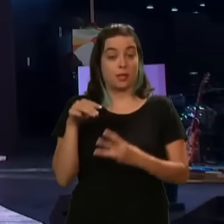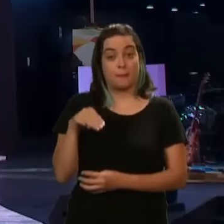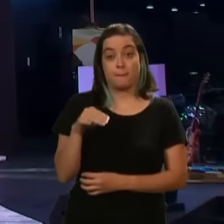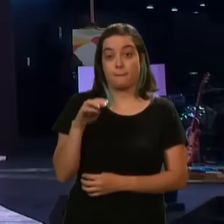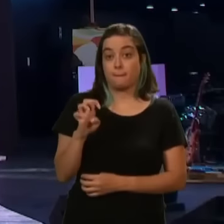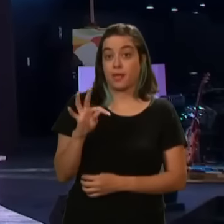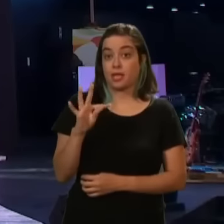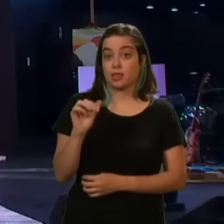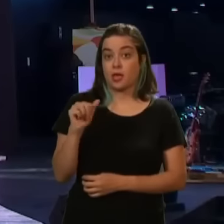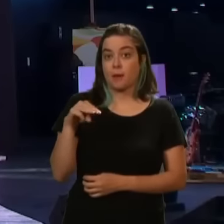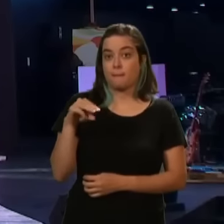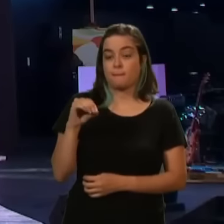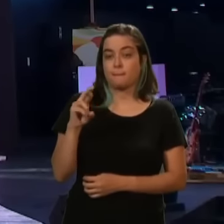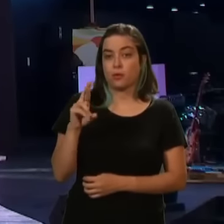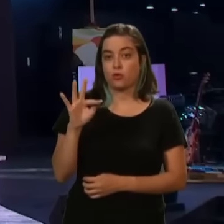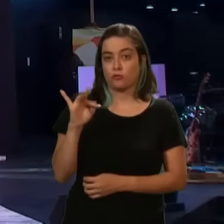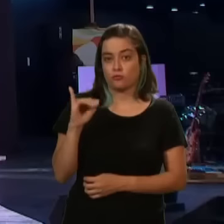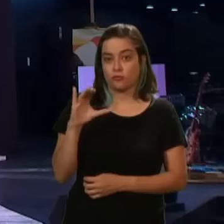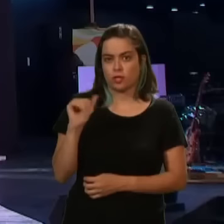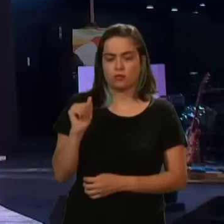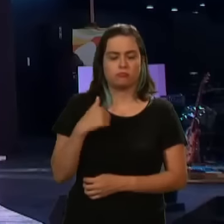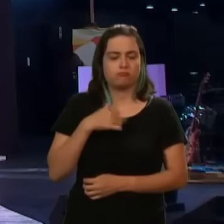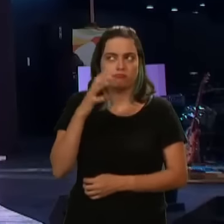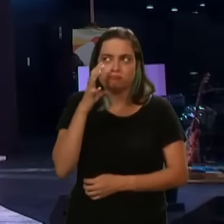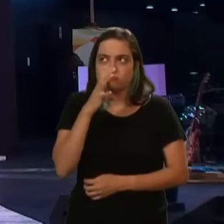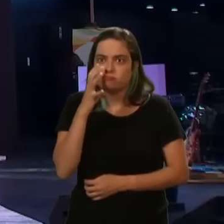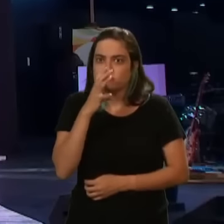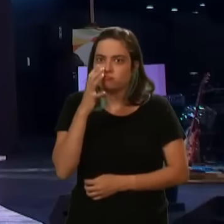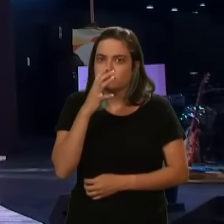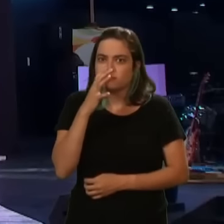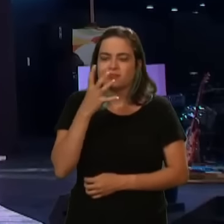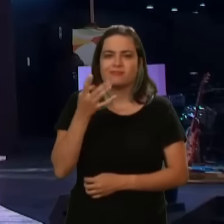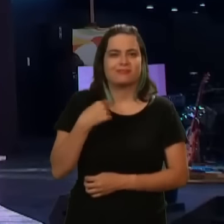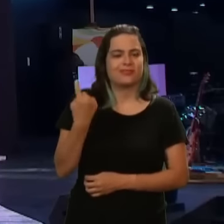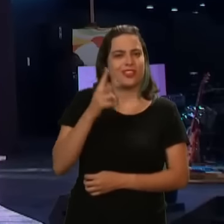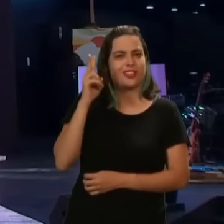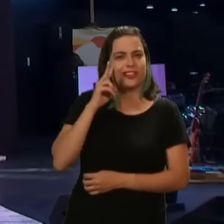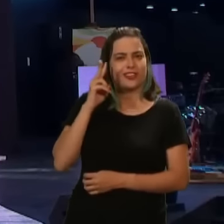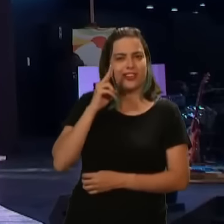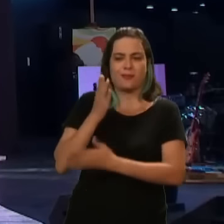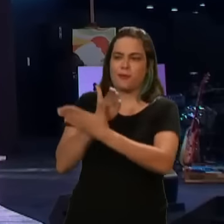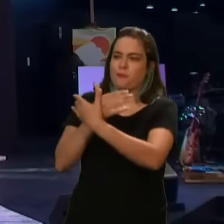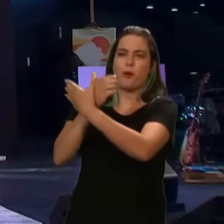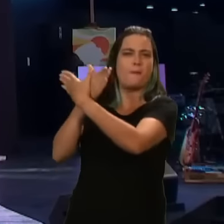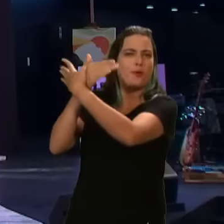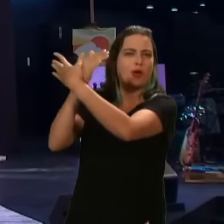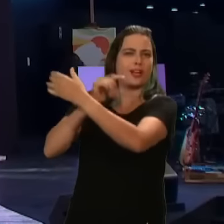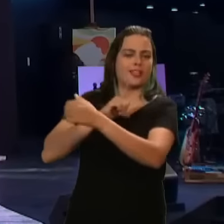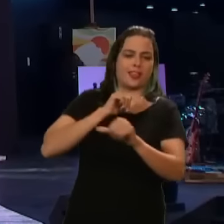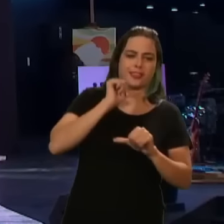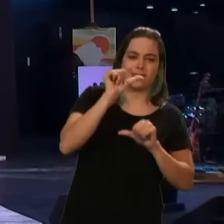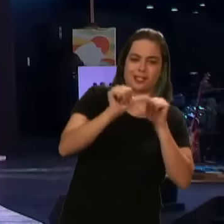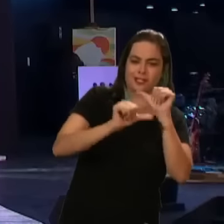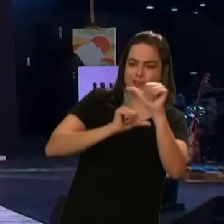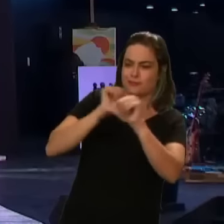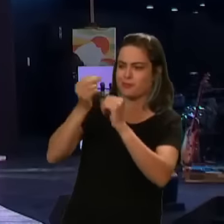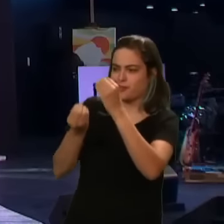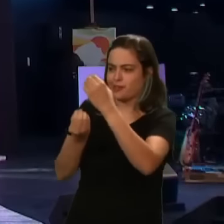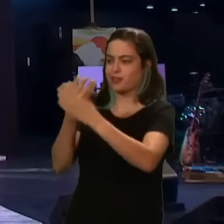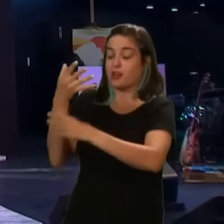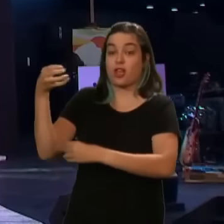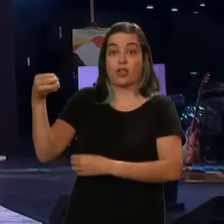eu me apaixonei com isso. A gente fala tanto da borboleta como um símbolo na natureza, né, da nova criação,